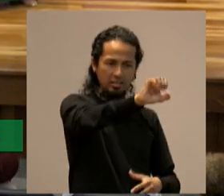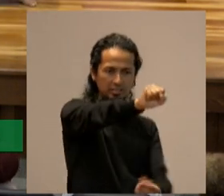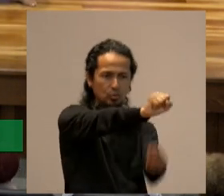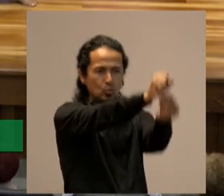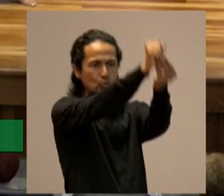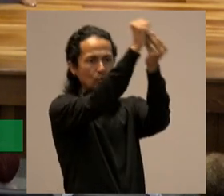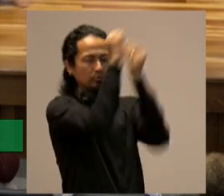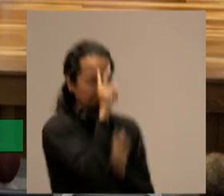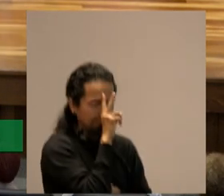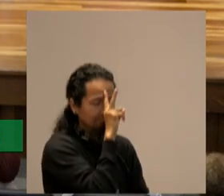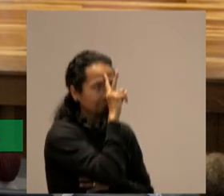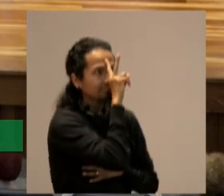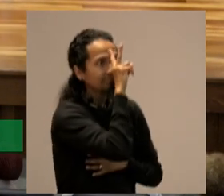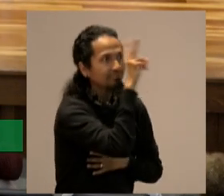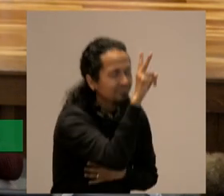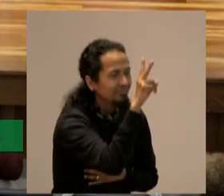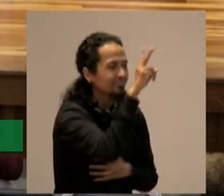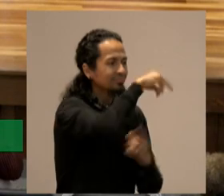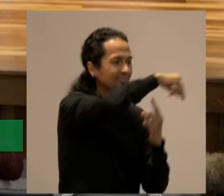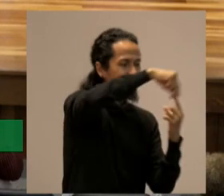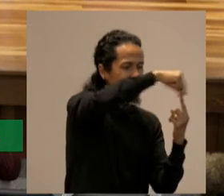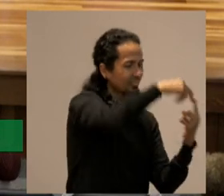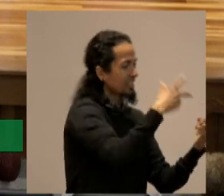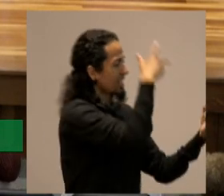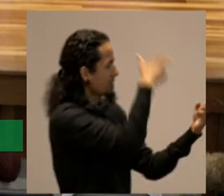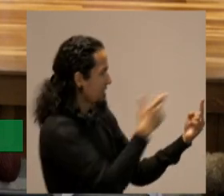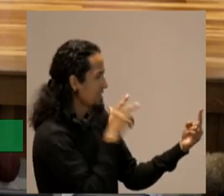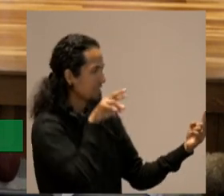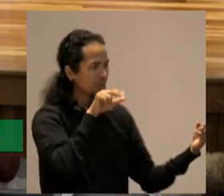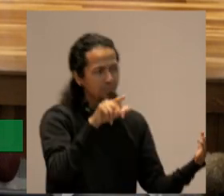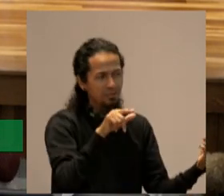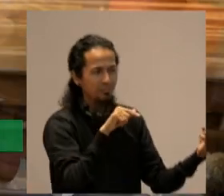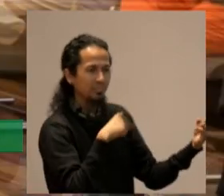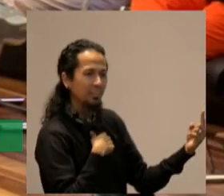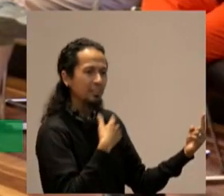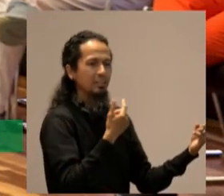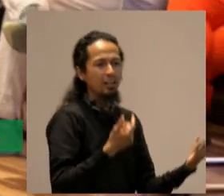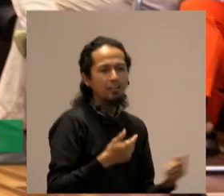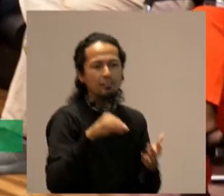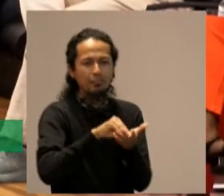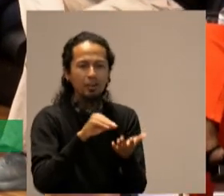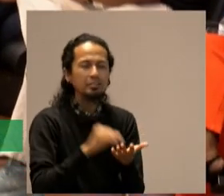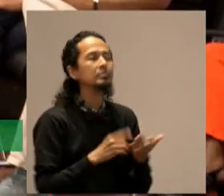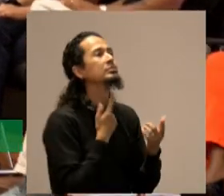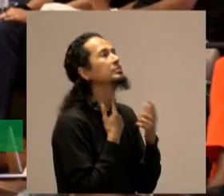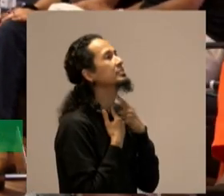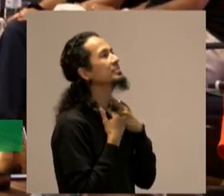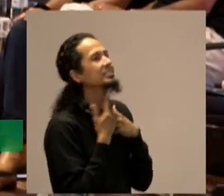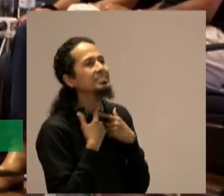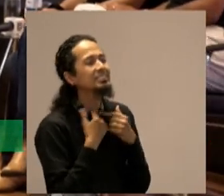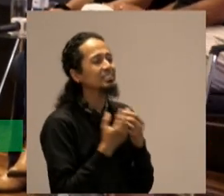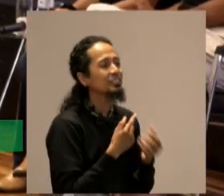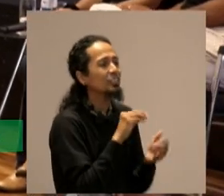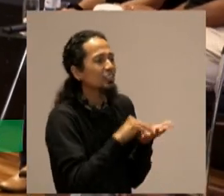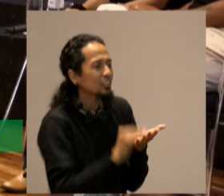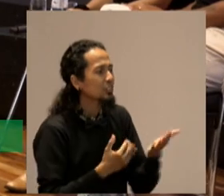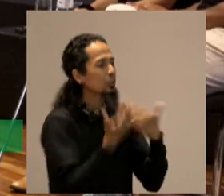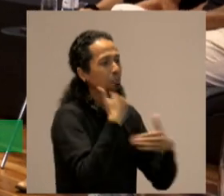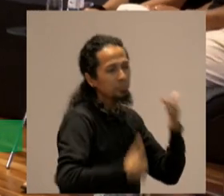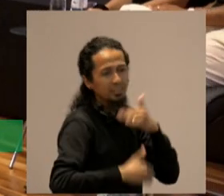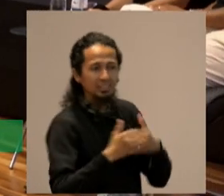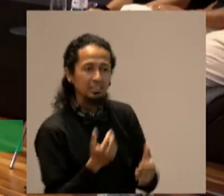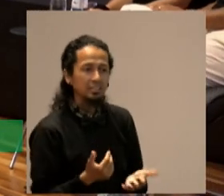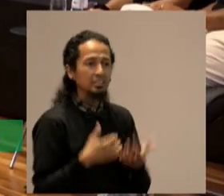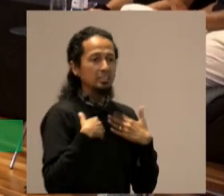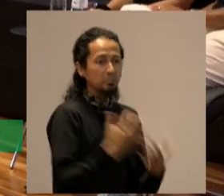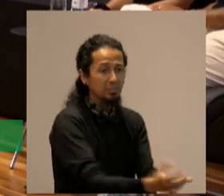de irmão e me abandonas ao léu. Troca um pedaço de pão por um pedaço do céu. Me estenda a mão, meu Senhor,